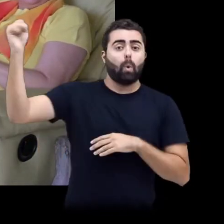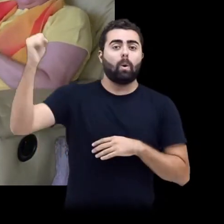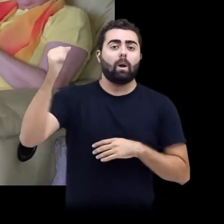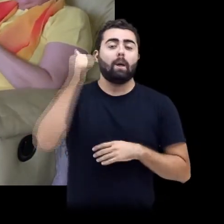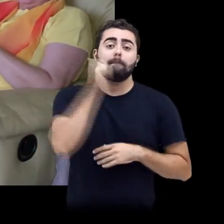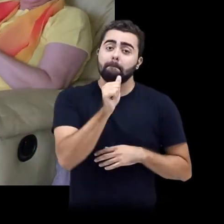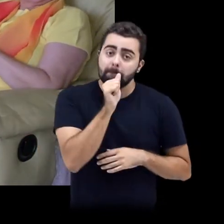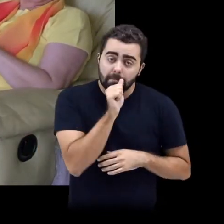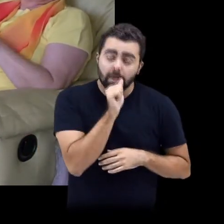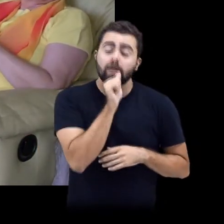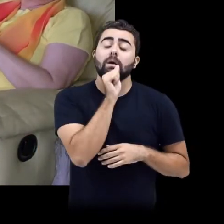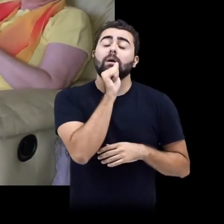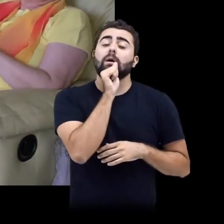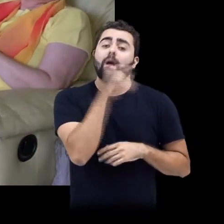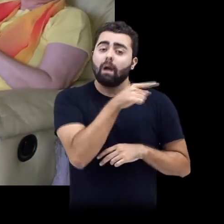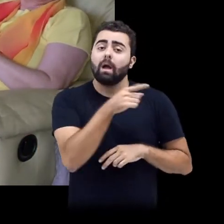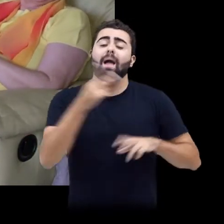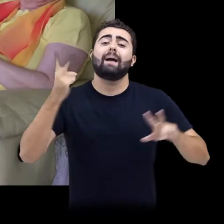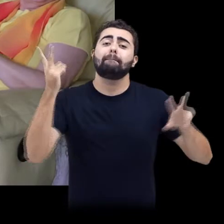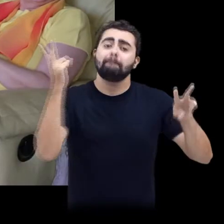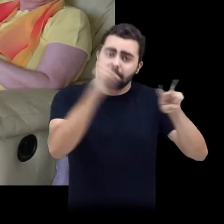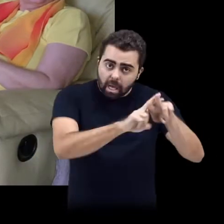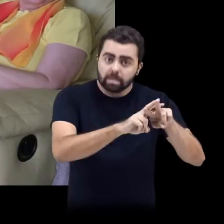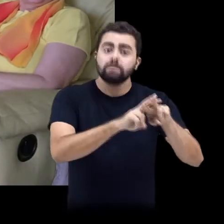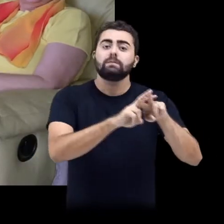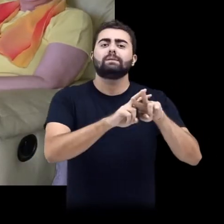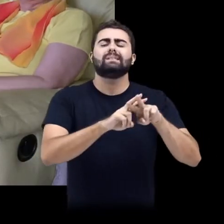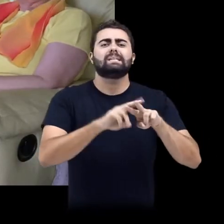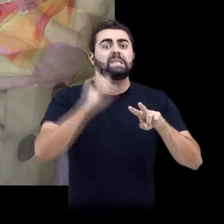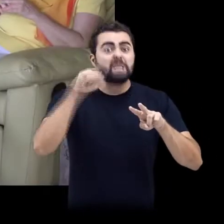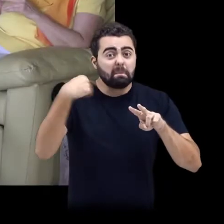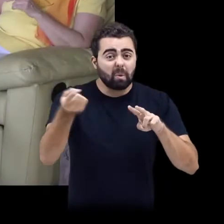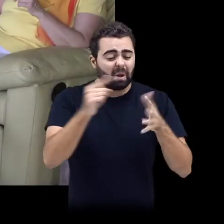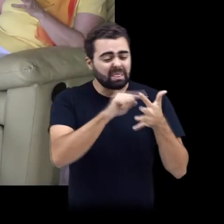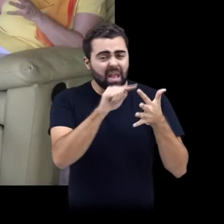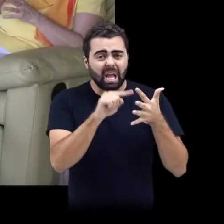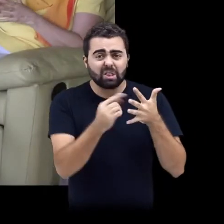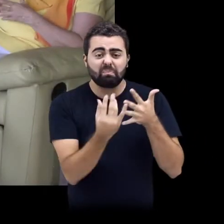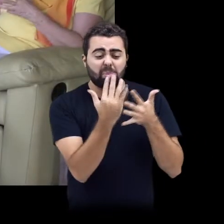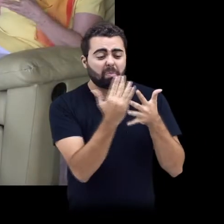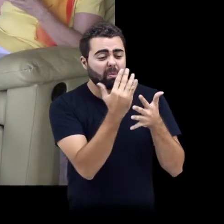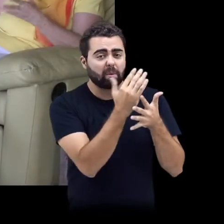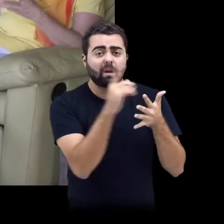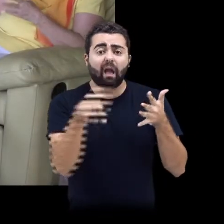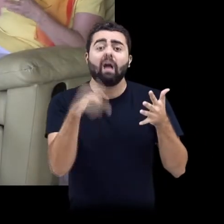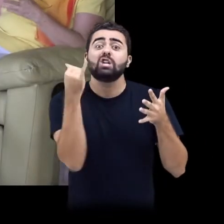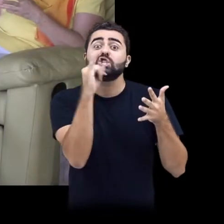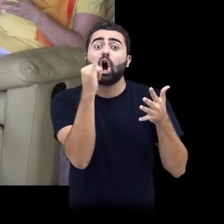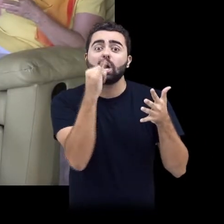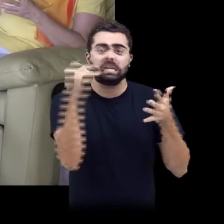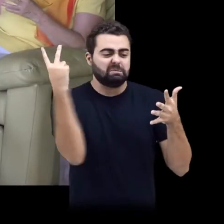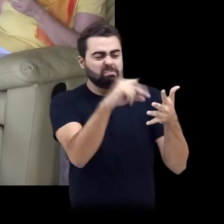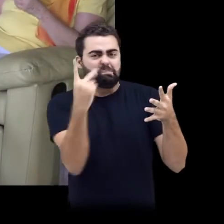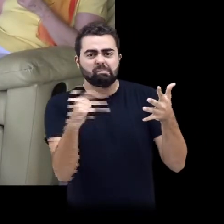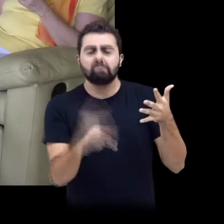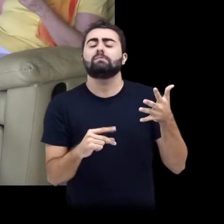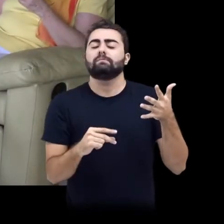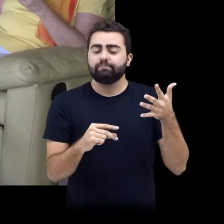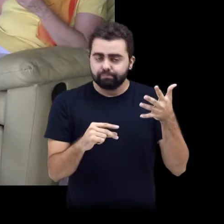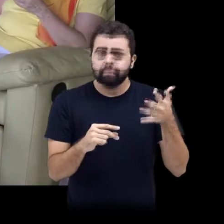ela voltou com os dedos queimados, de choque, né? Sim. E aí ela estava contando pra gente